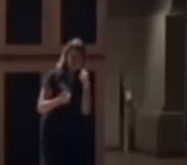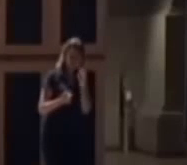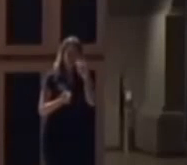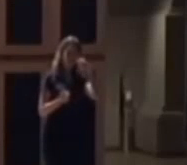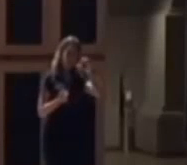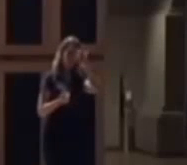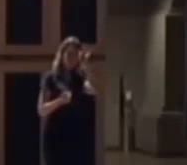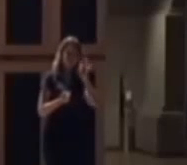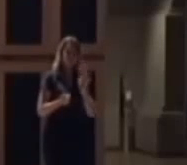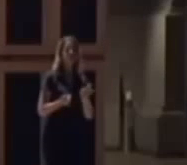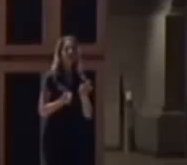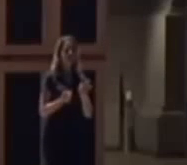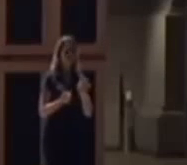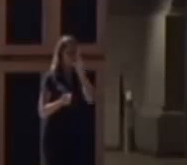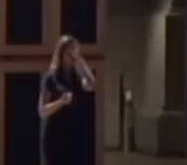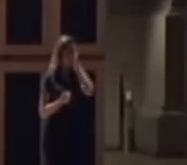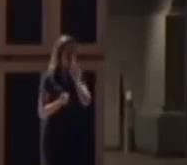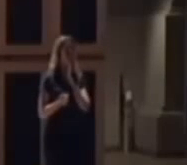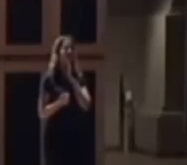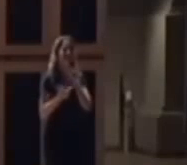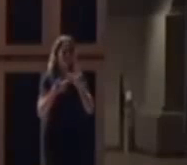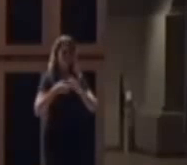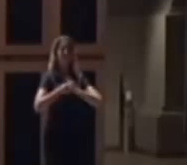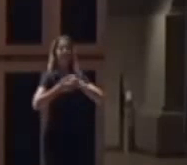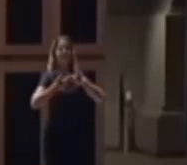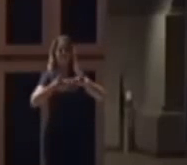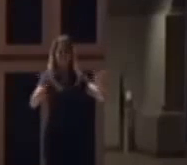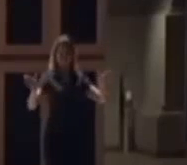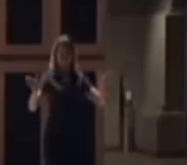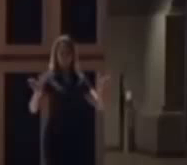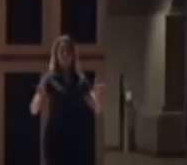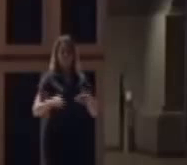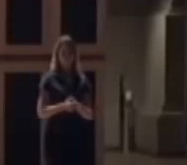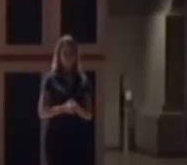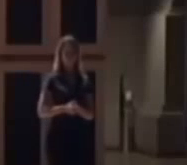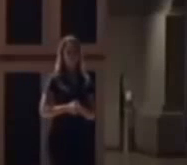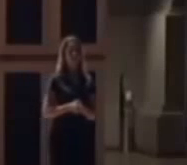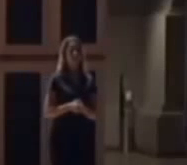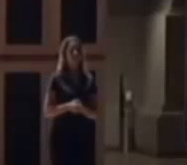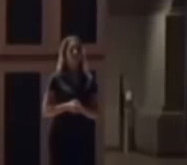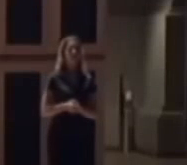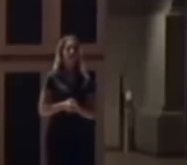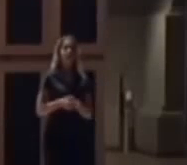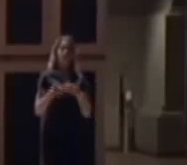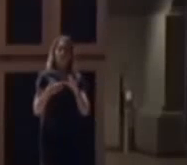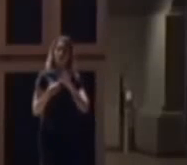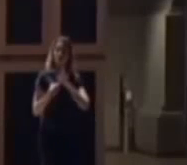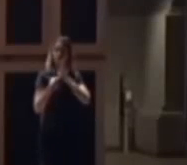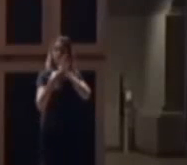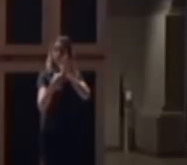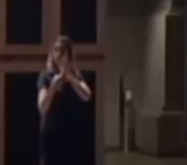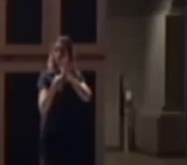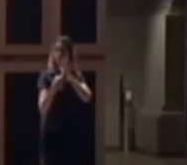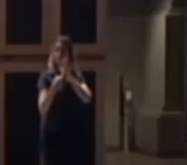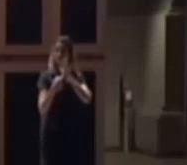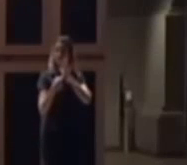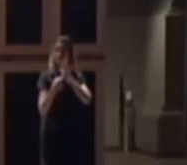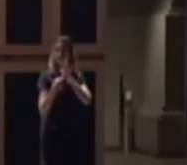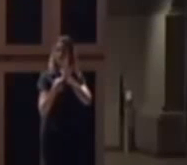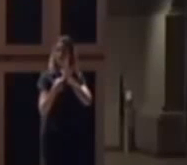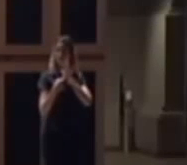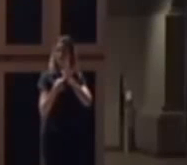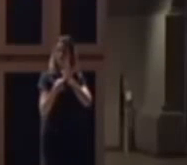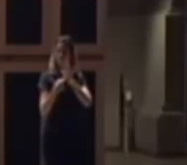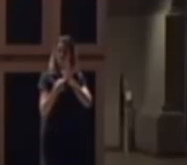48,9% de forma gratuita, participando de forma gratuita. Algumas séries, e aí só para destacar e para mostrar que, além das